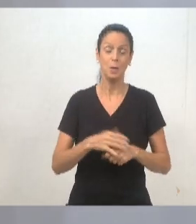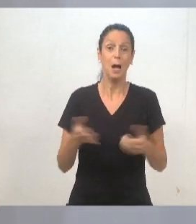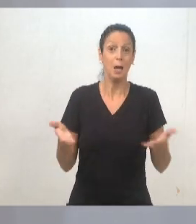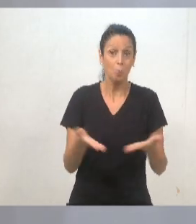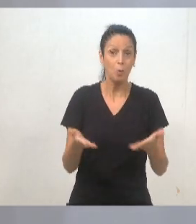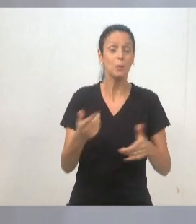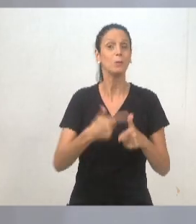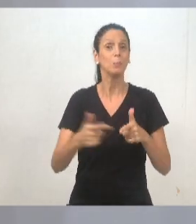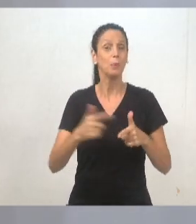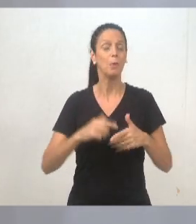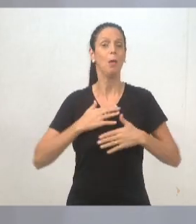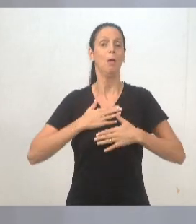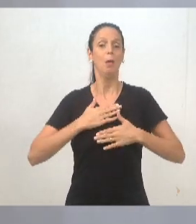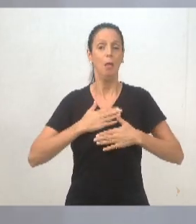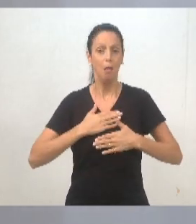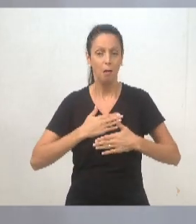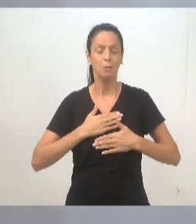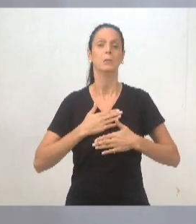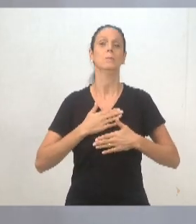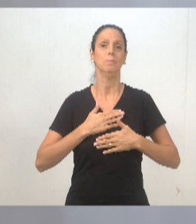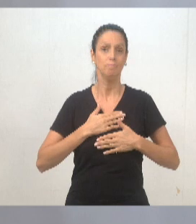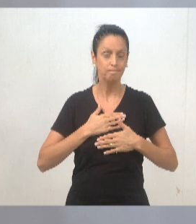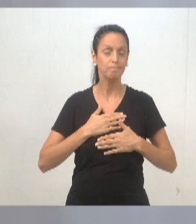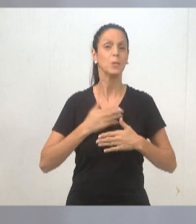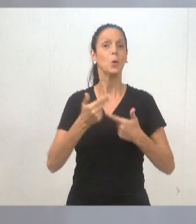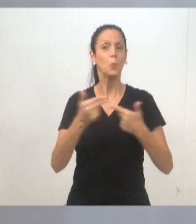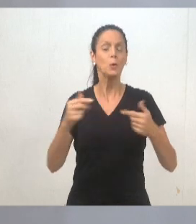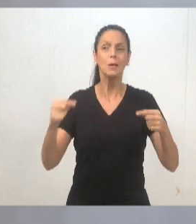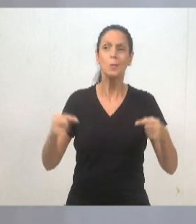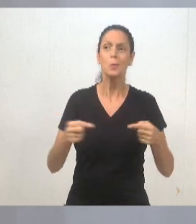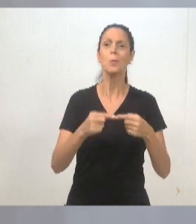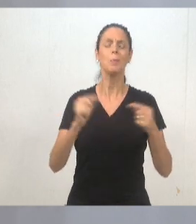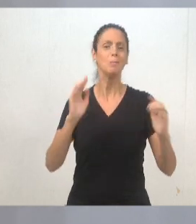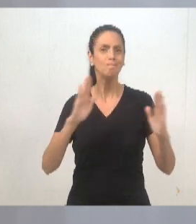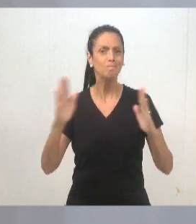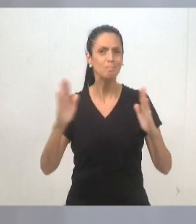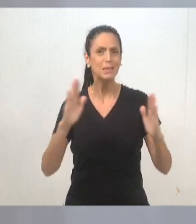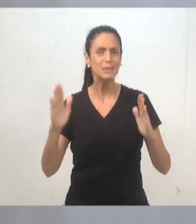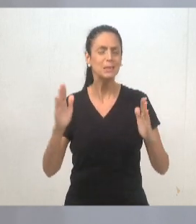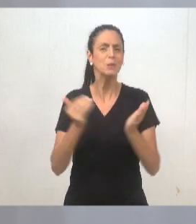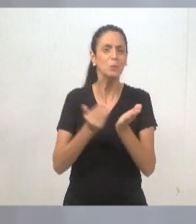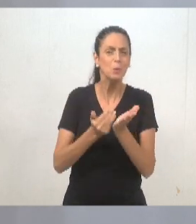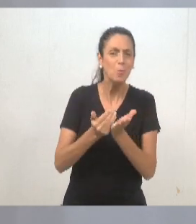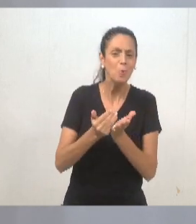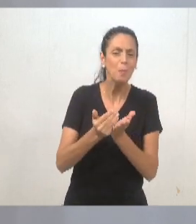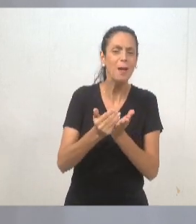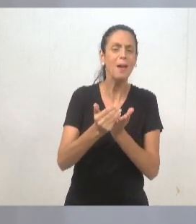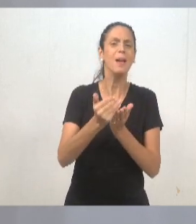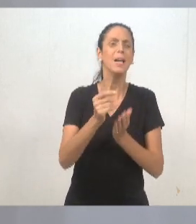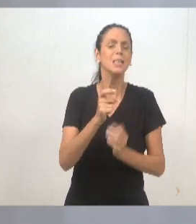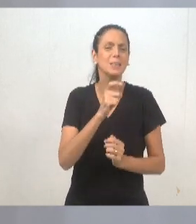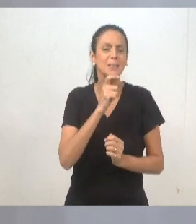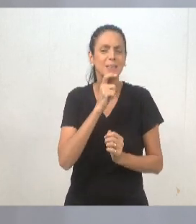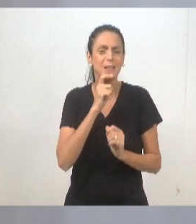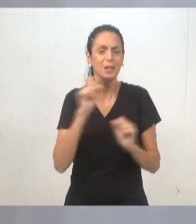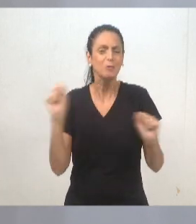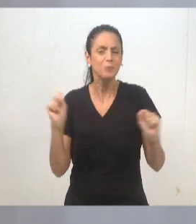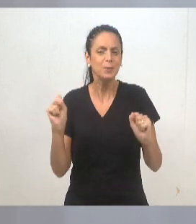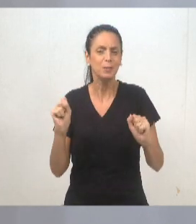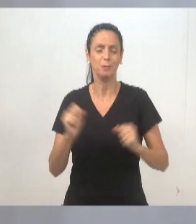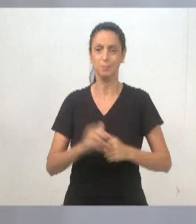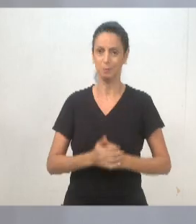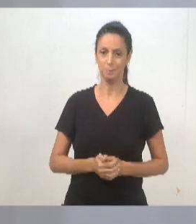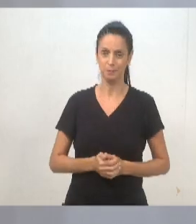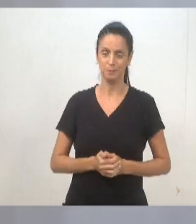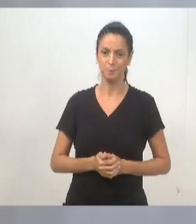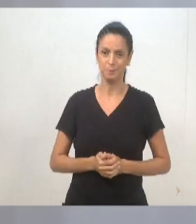doenças que são notáveis dessa época, quando o frio vai se aproximando. E ao